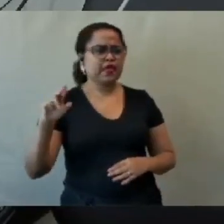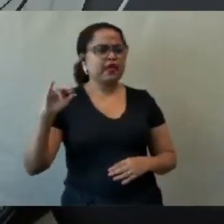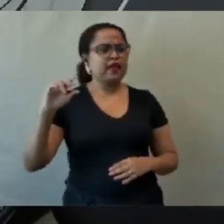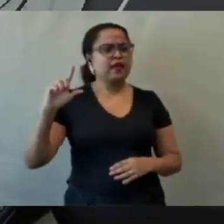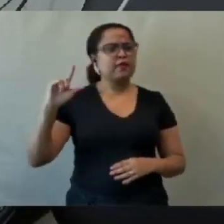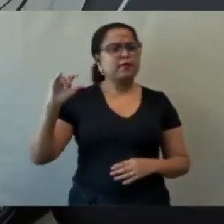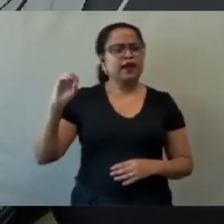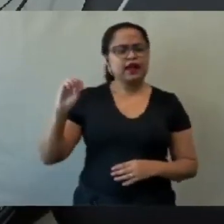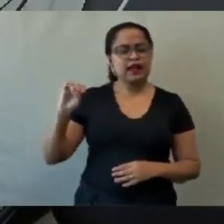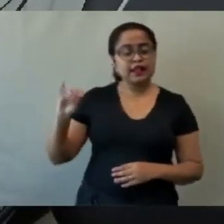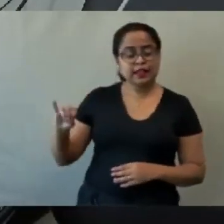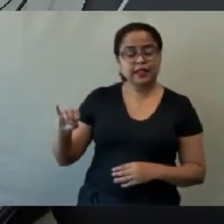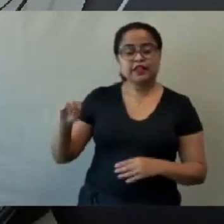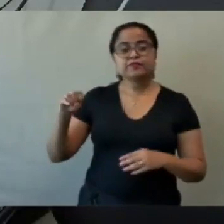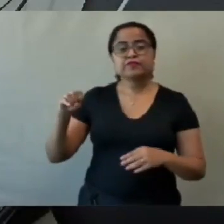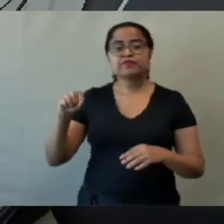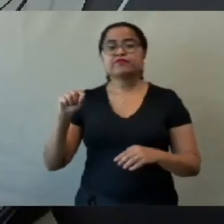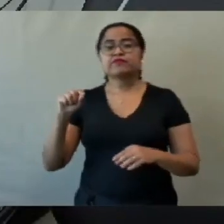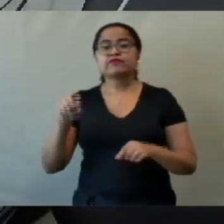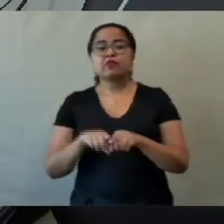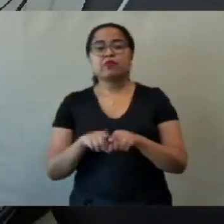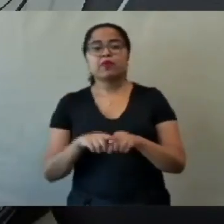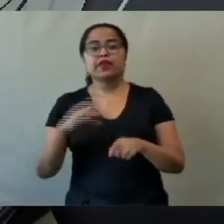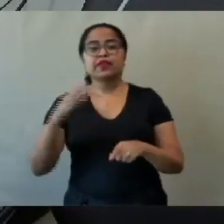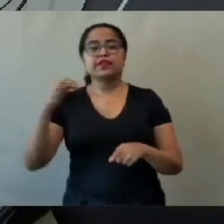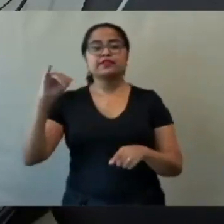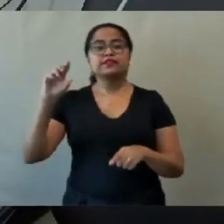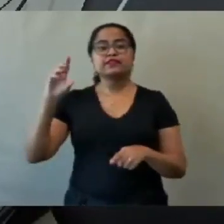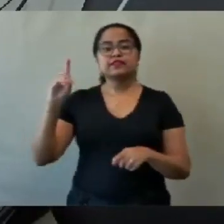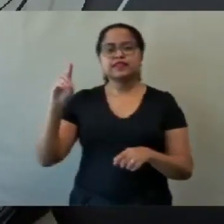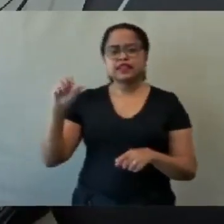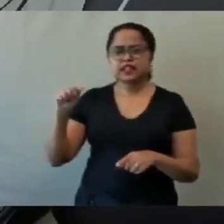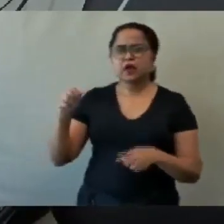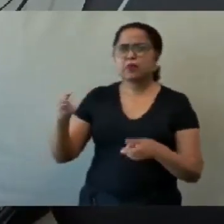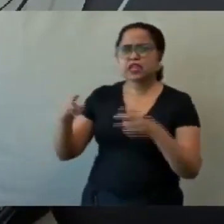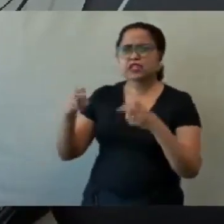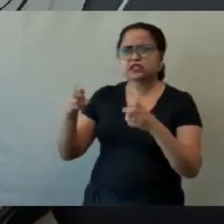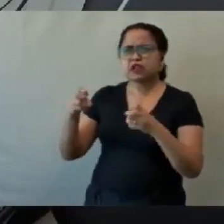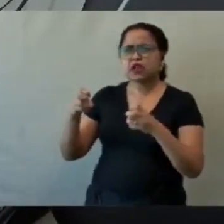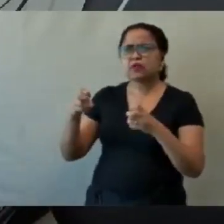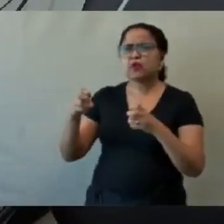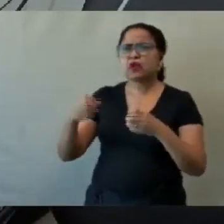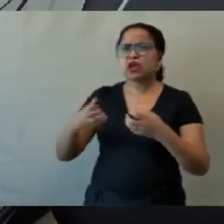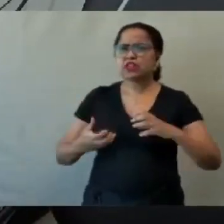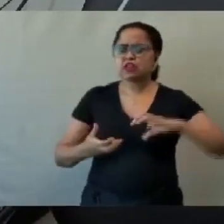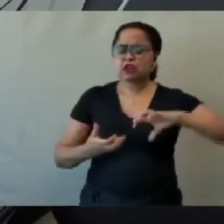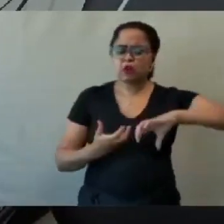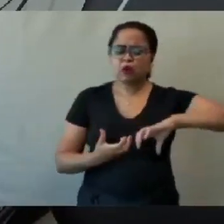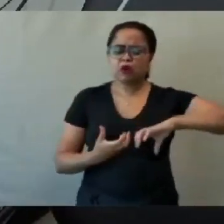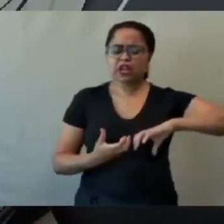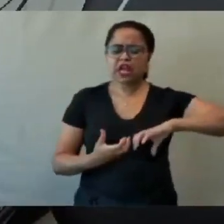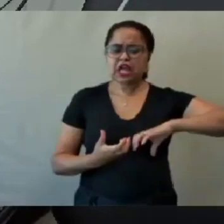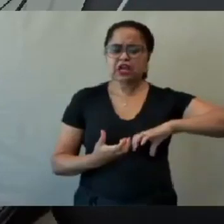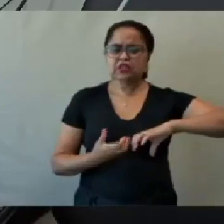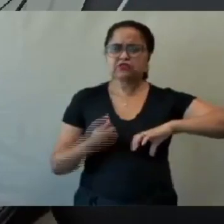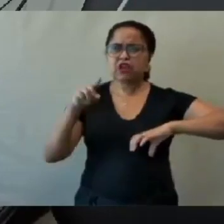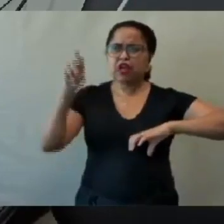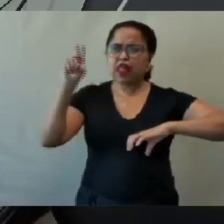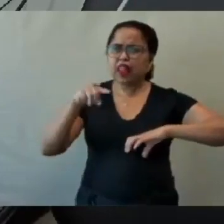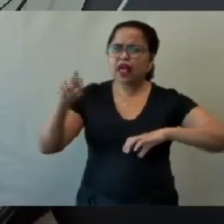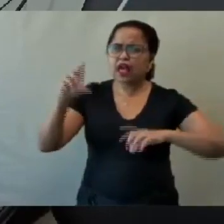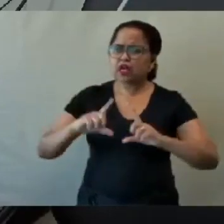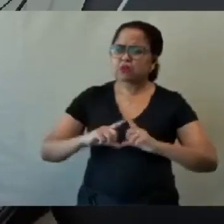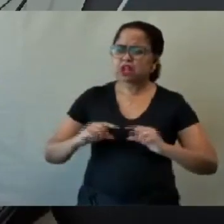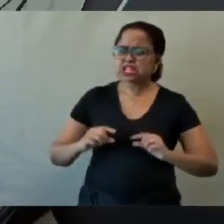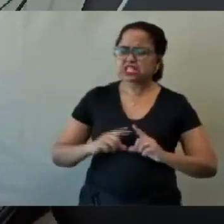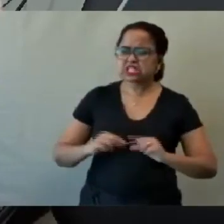visto políticos que estão no Congresso dizendo que a principal pauta